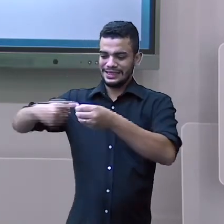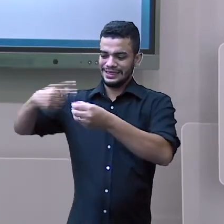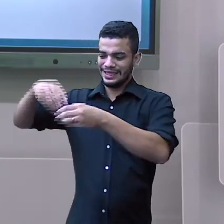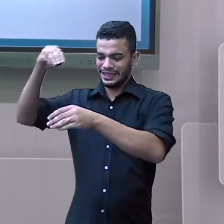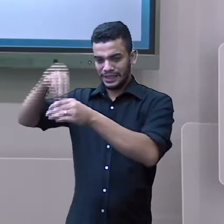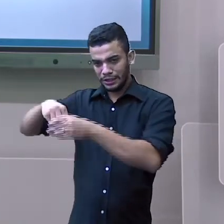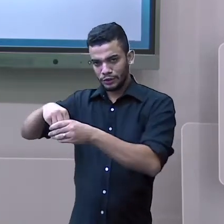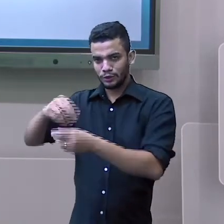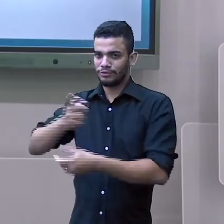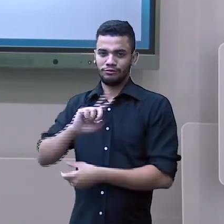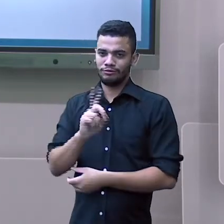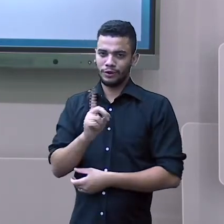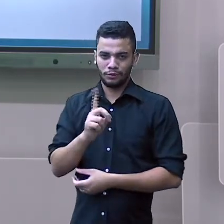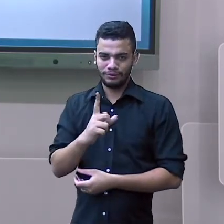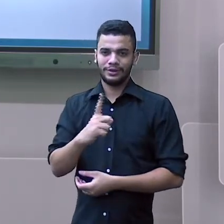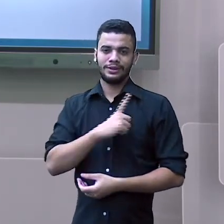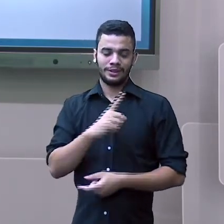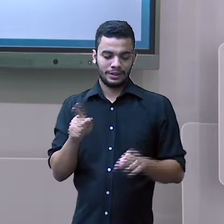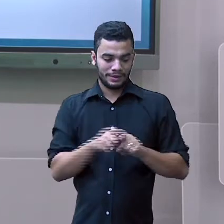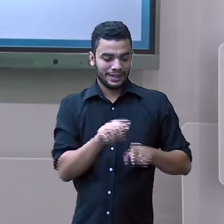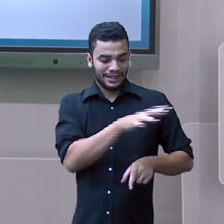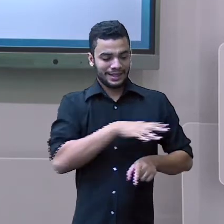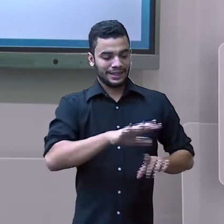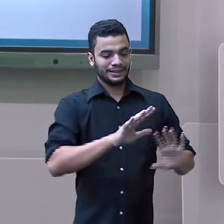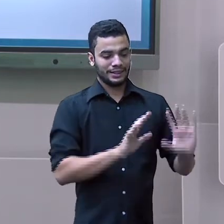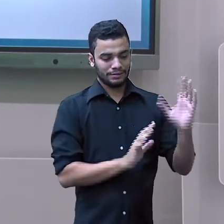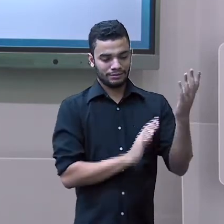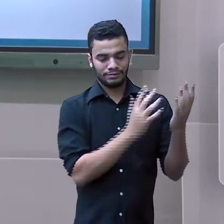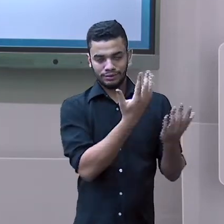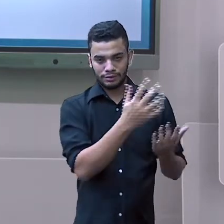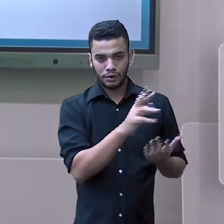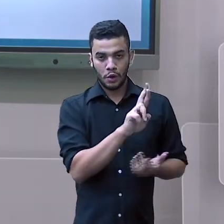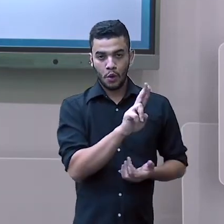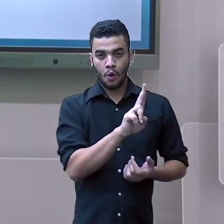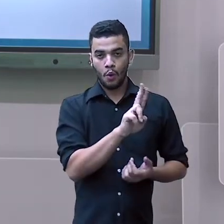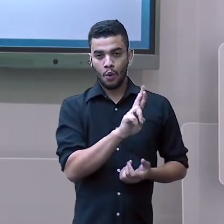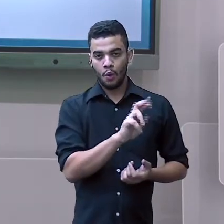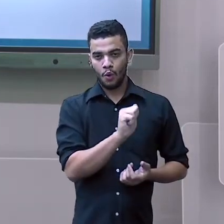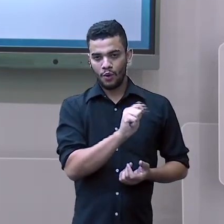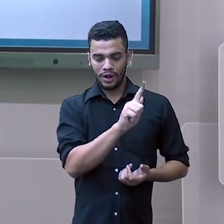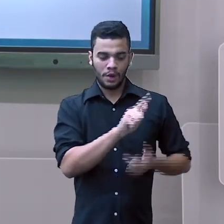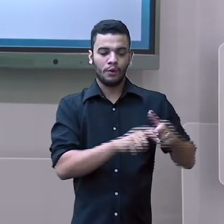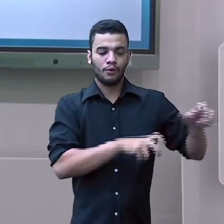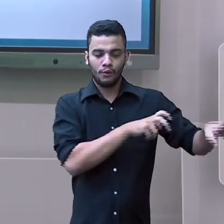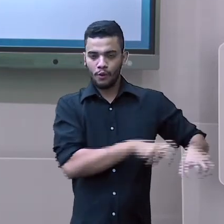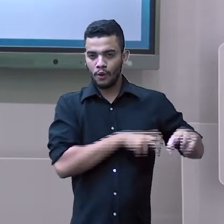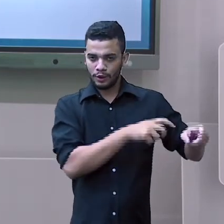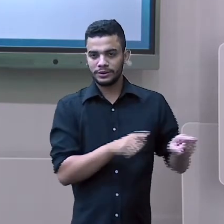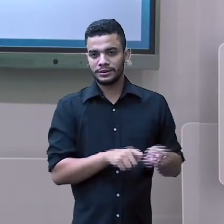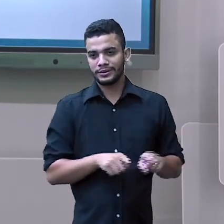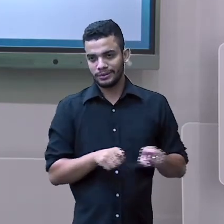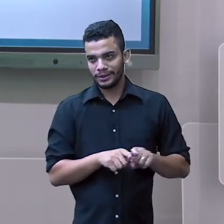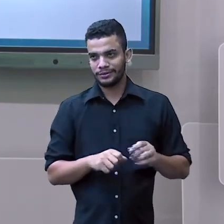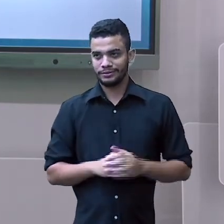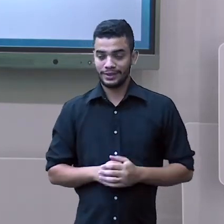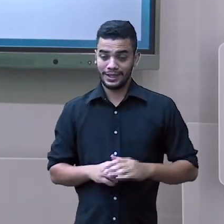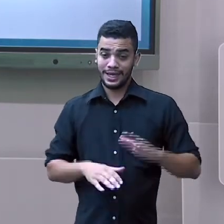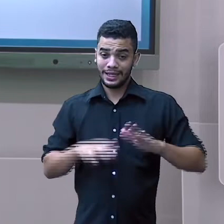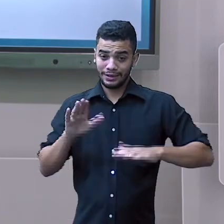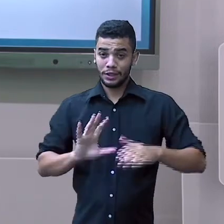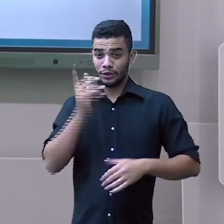não consegue ali ter nem o total para o sustento da sua própria família.